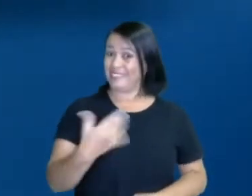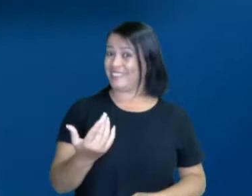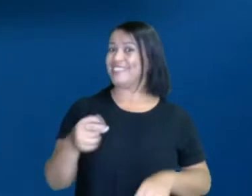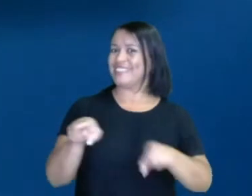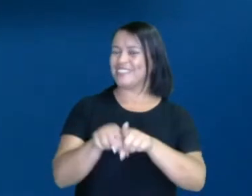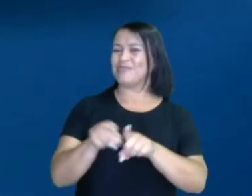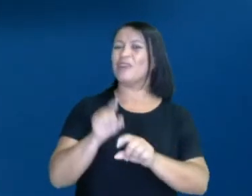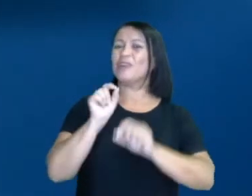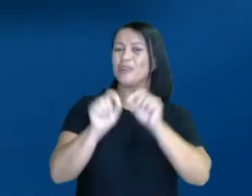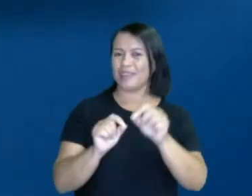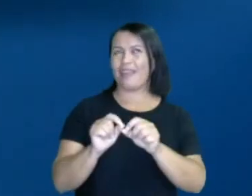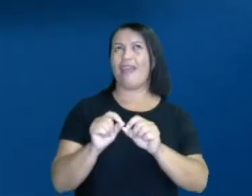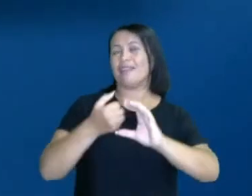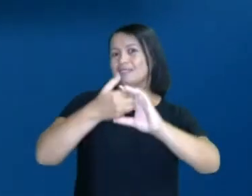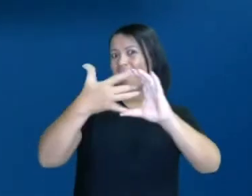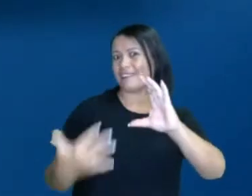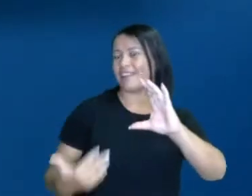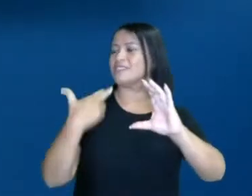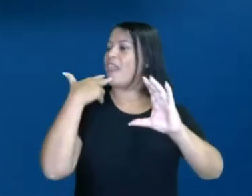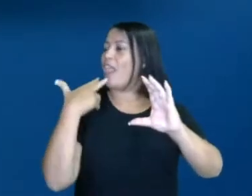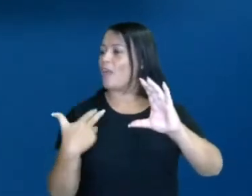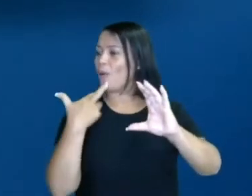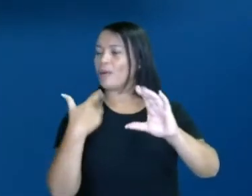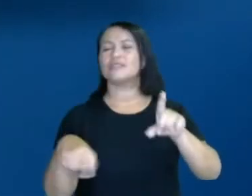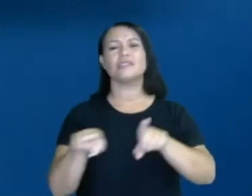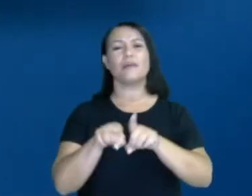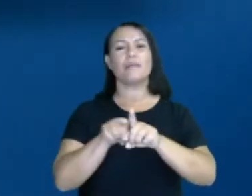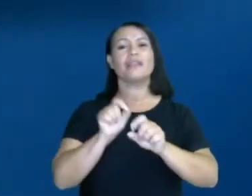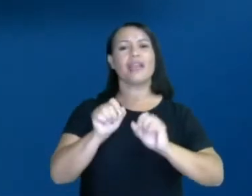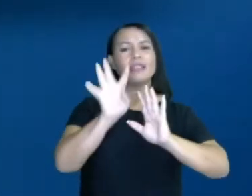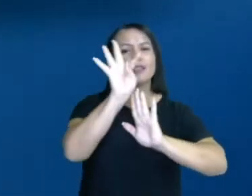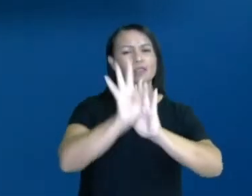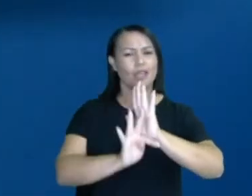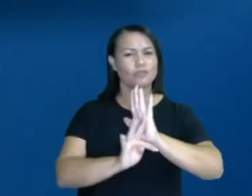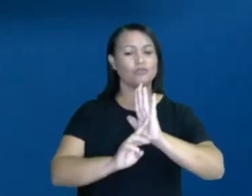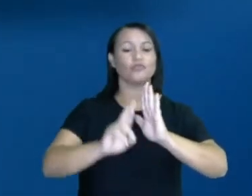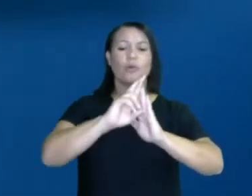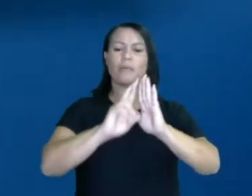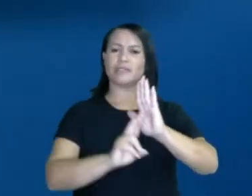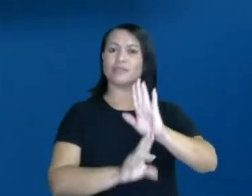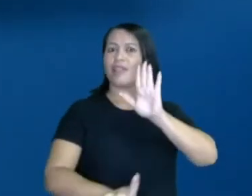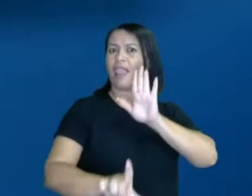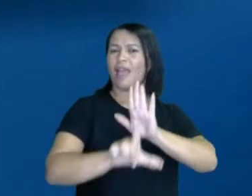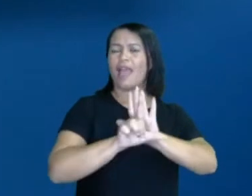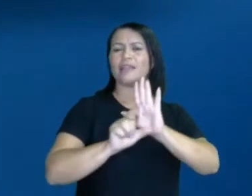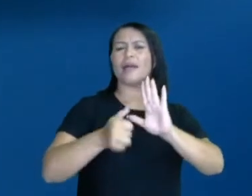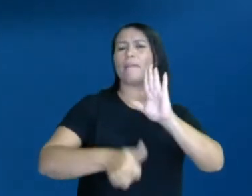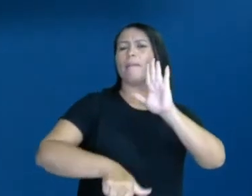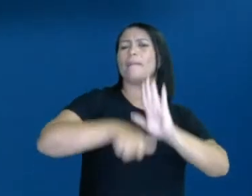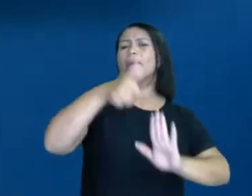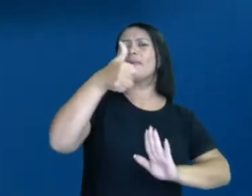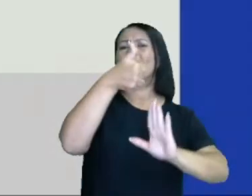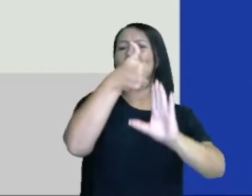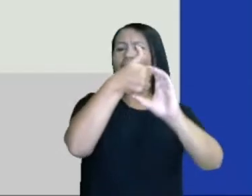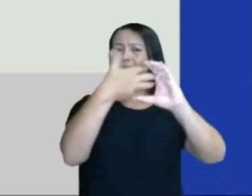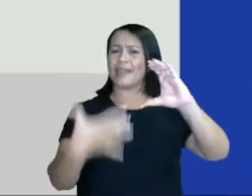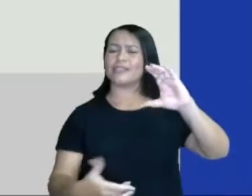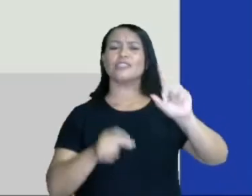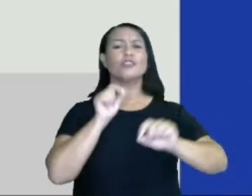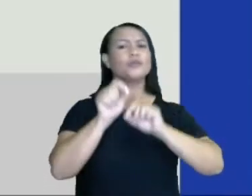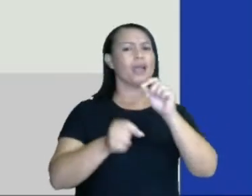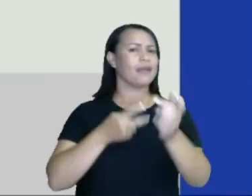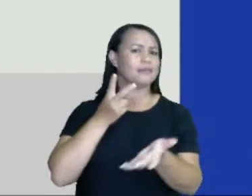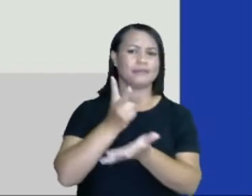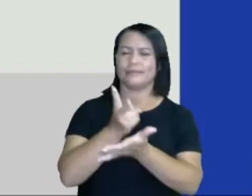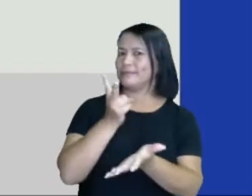E as características linguísticas dos textos normativos e legais. A primeira característica é que ele sempre